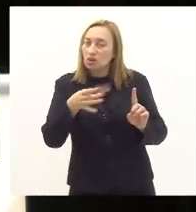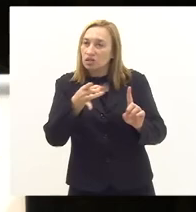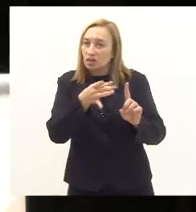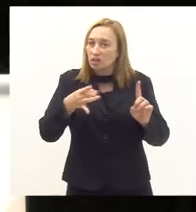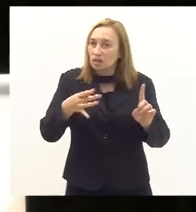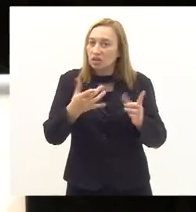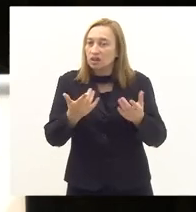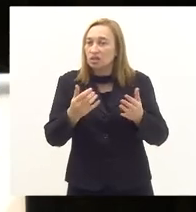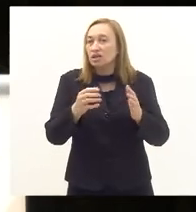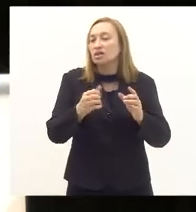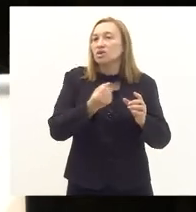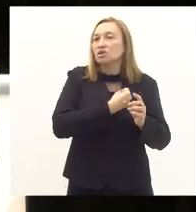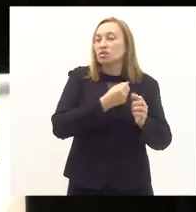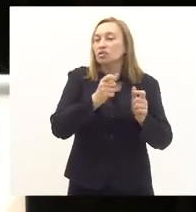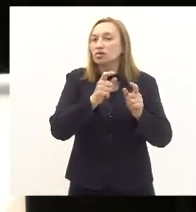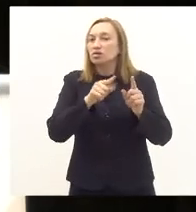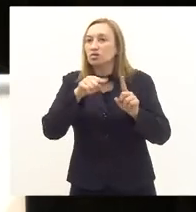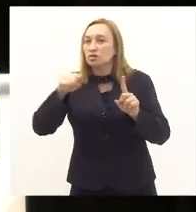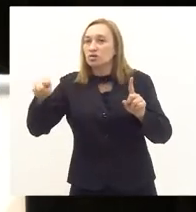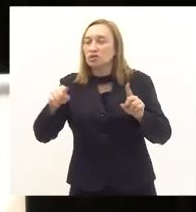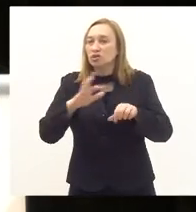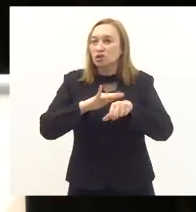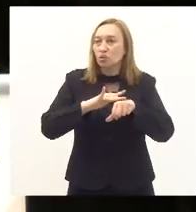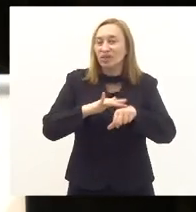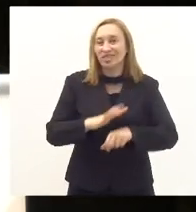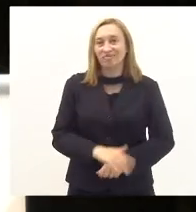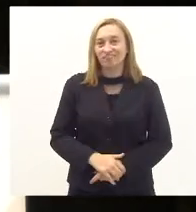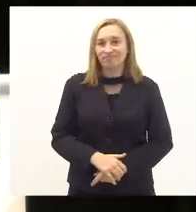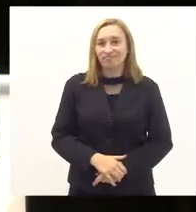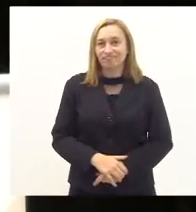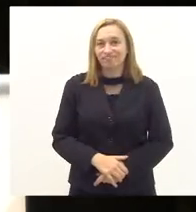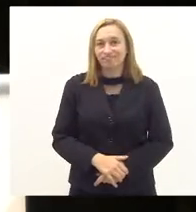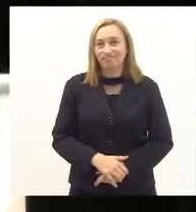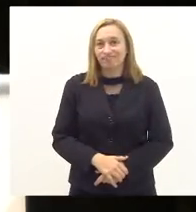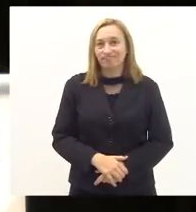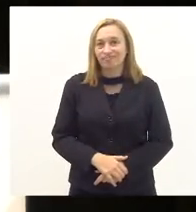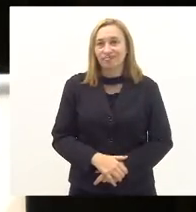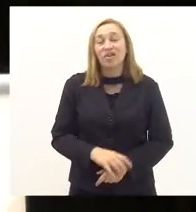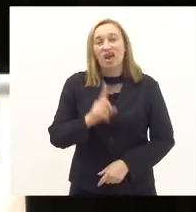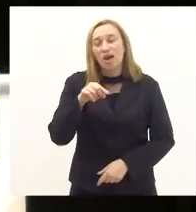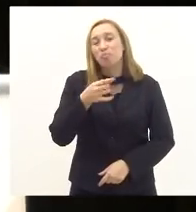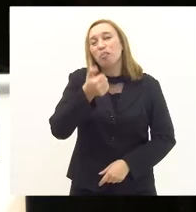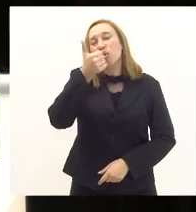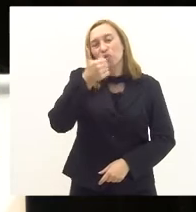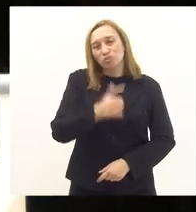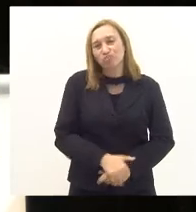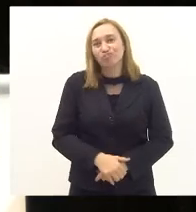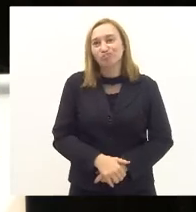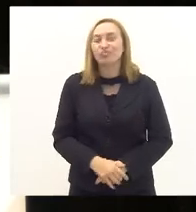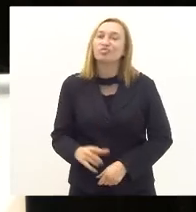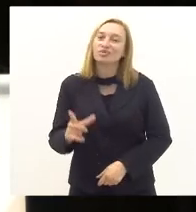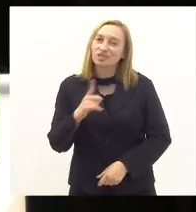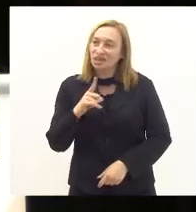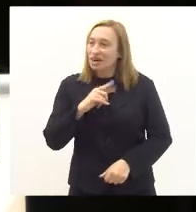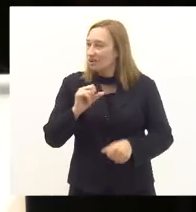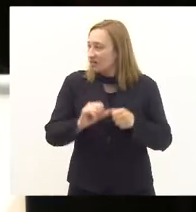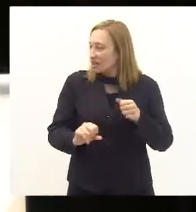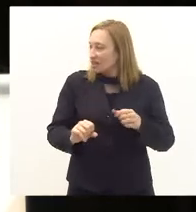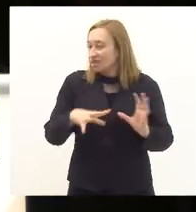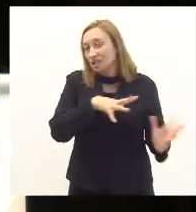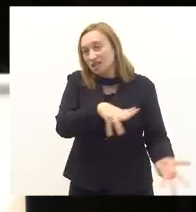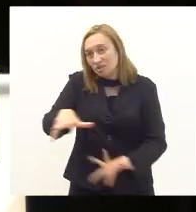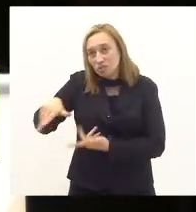classificação estatística internacional de doença. É muito pouco o que tem se feito nesse